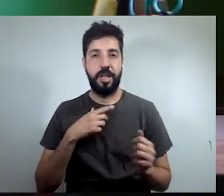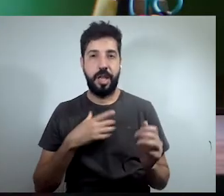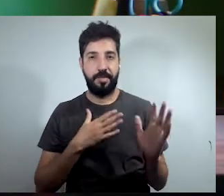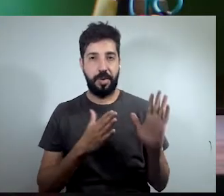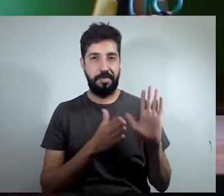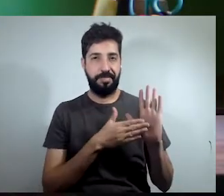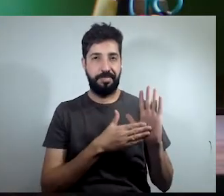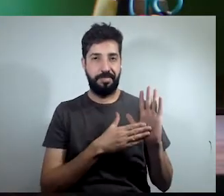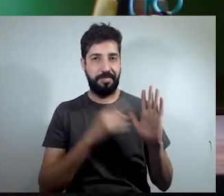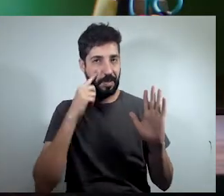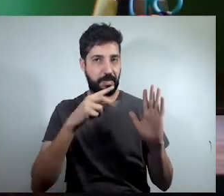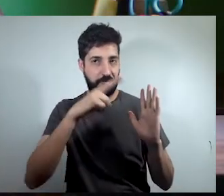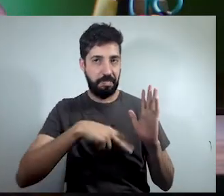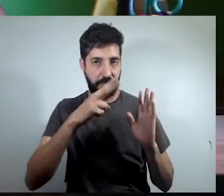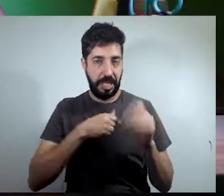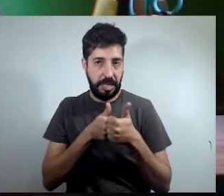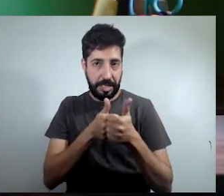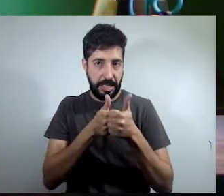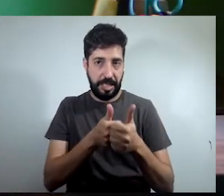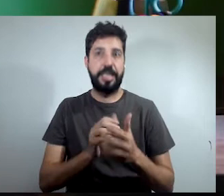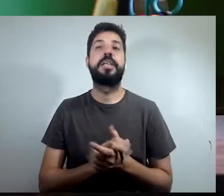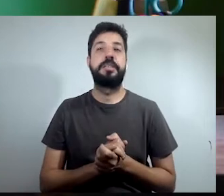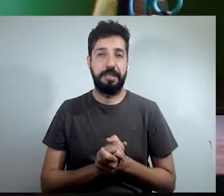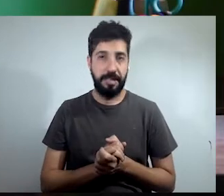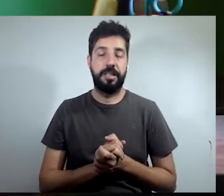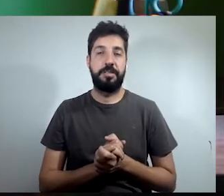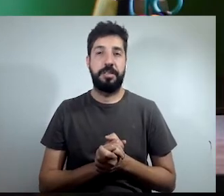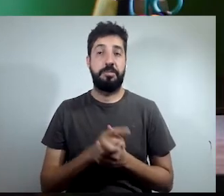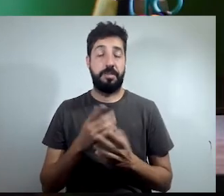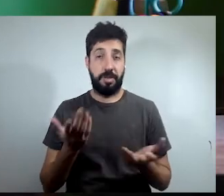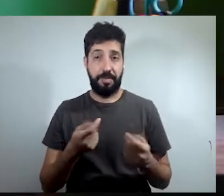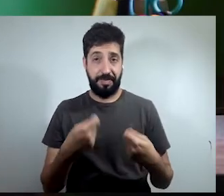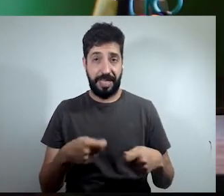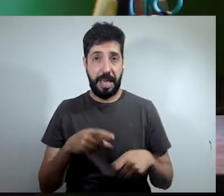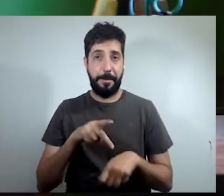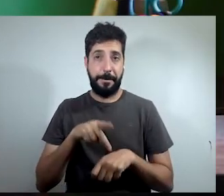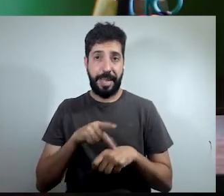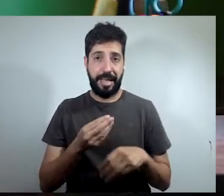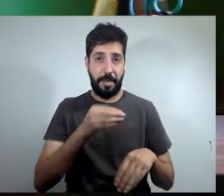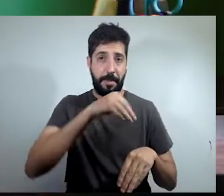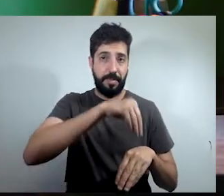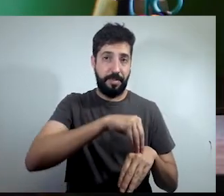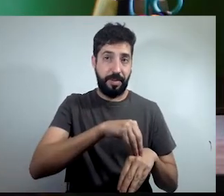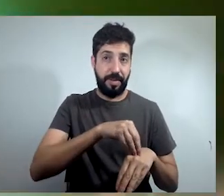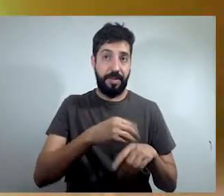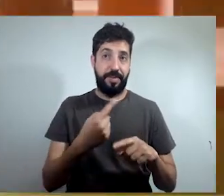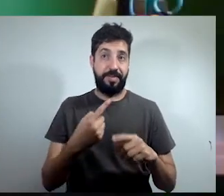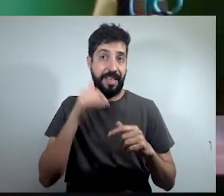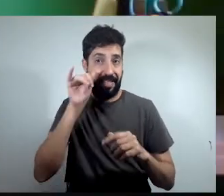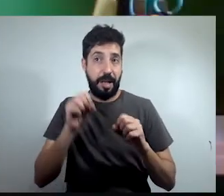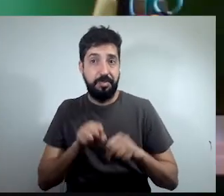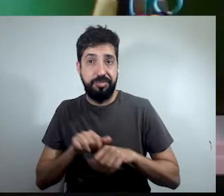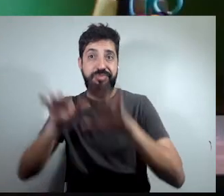roteiro para eu seguir. Vou precisar pôr uma pedrinha aqui para não voar, né? Bom